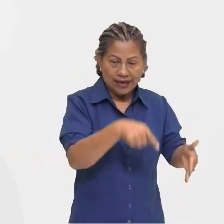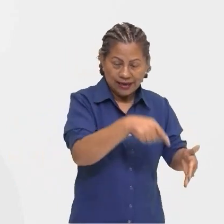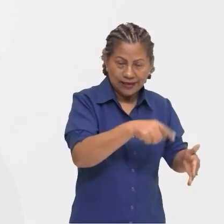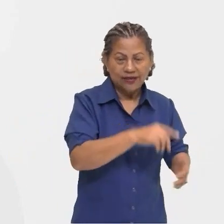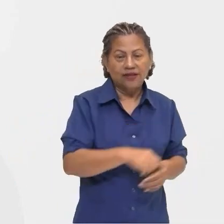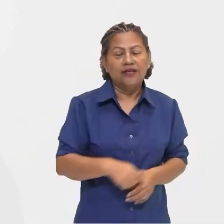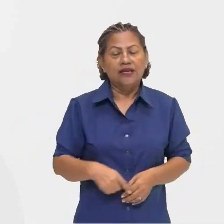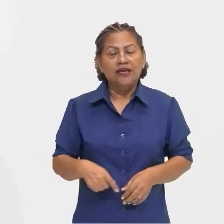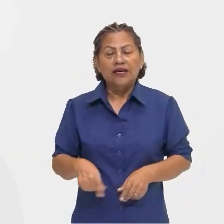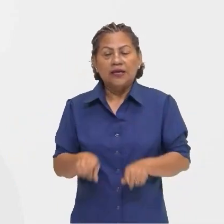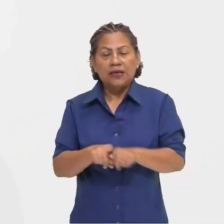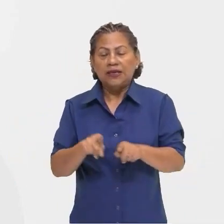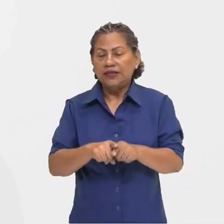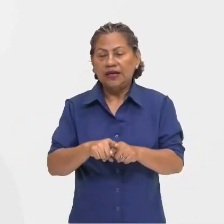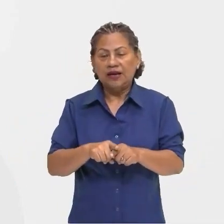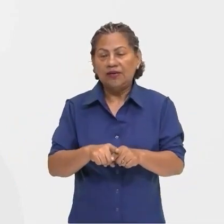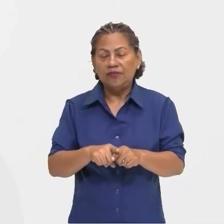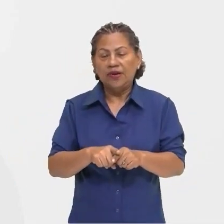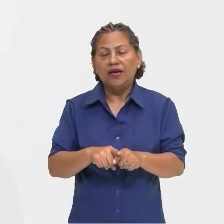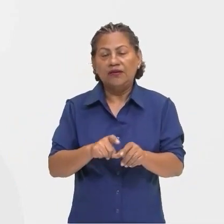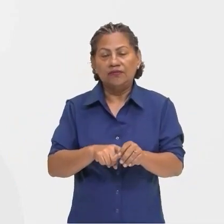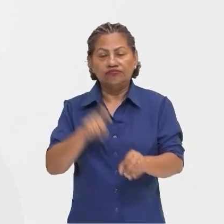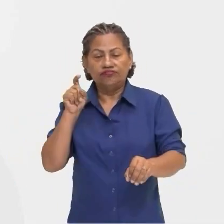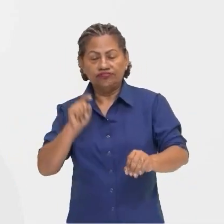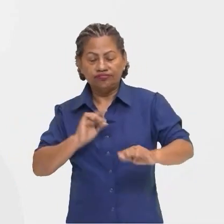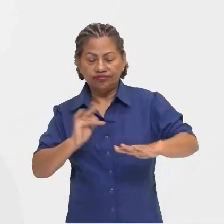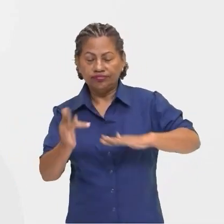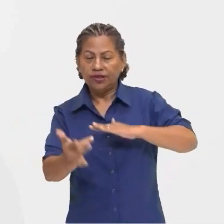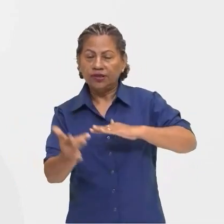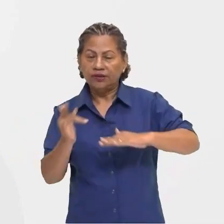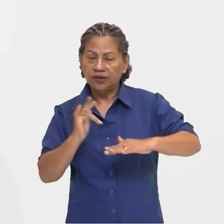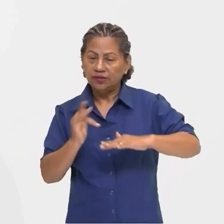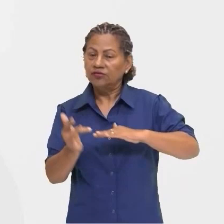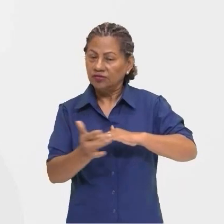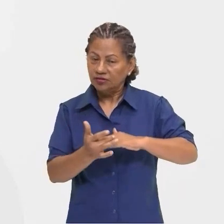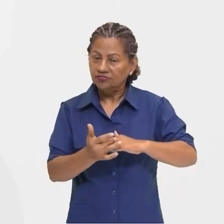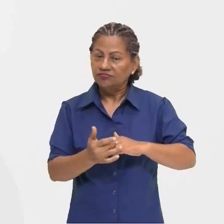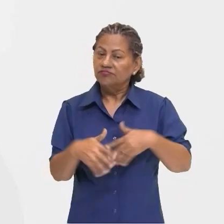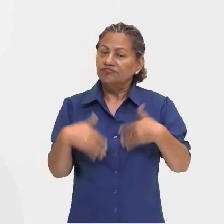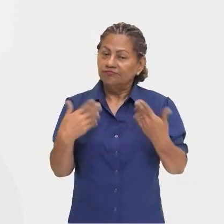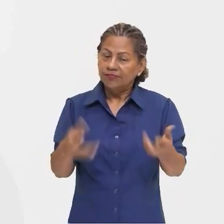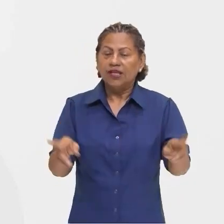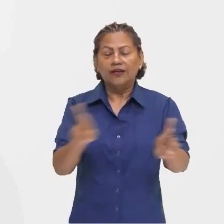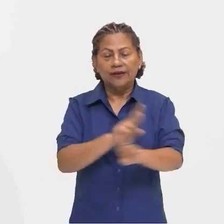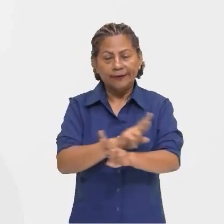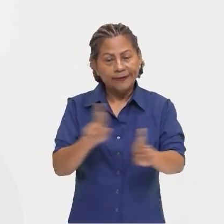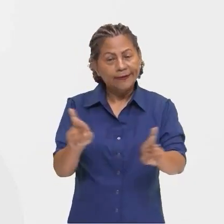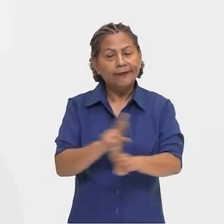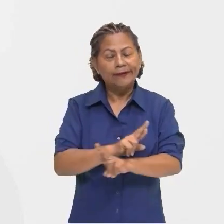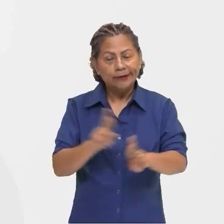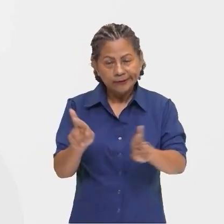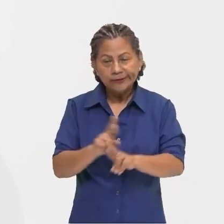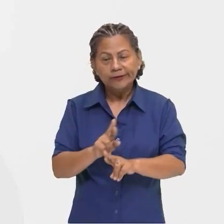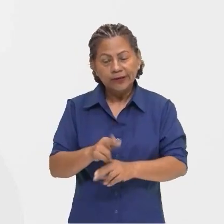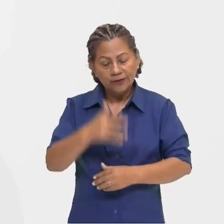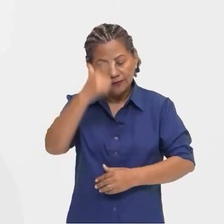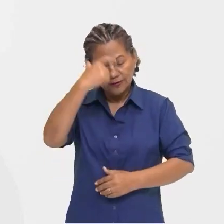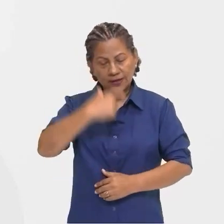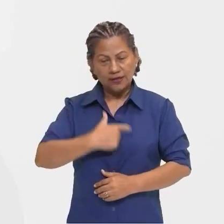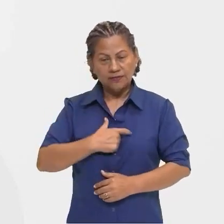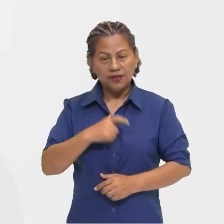redes sociais. Minha gente, isso está relacionado à questão das